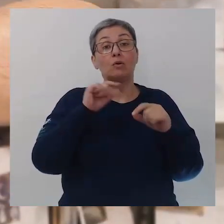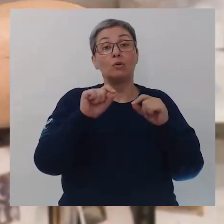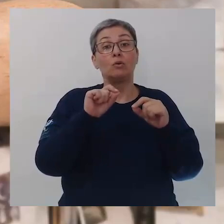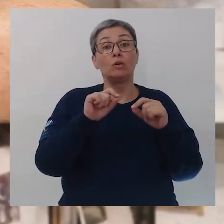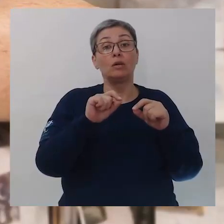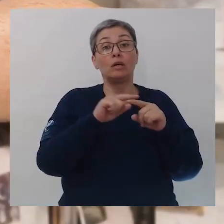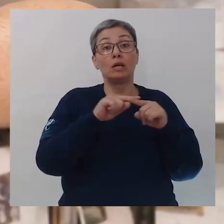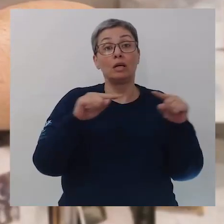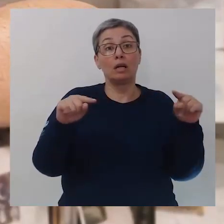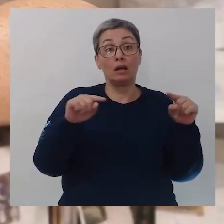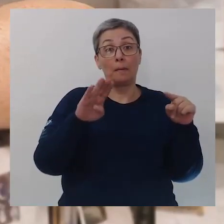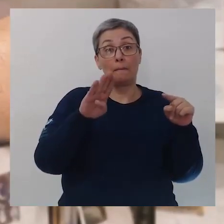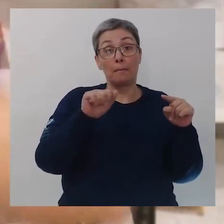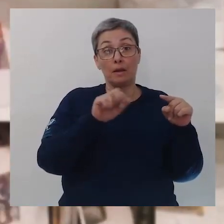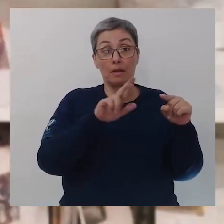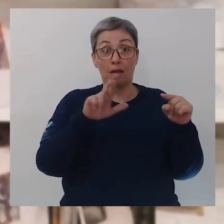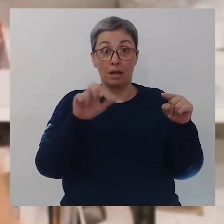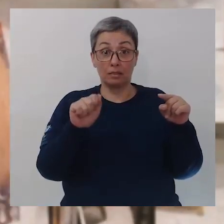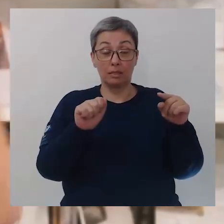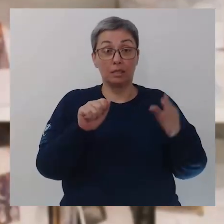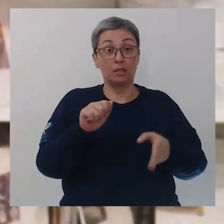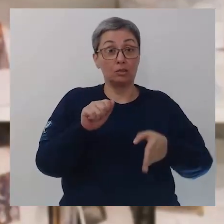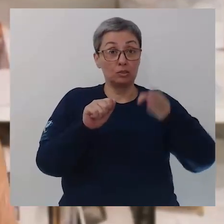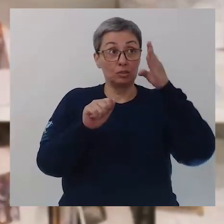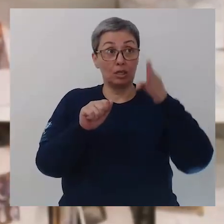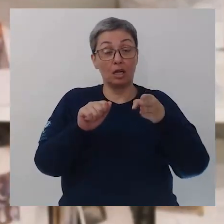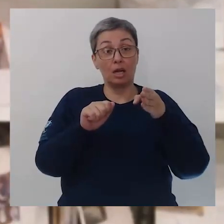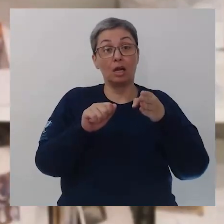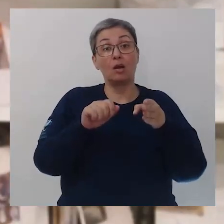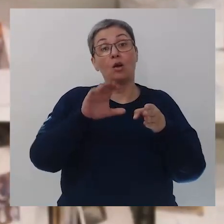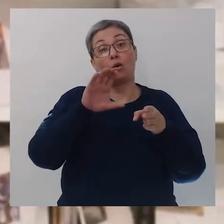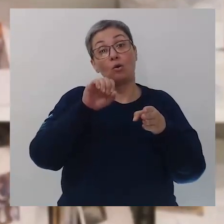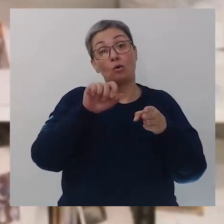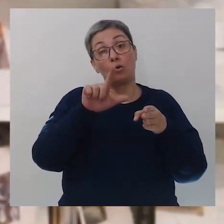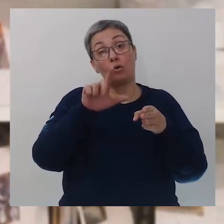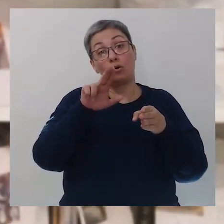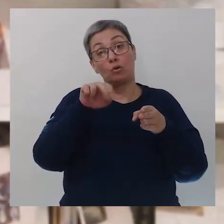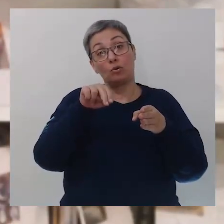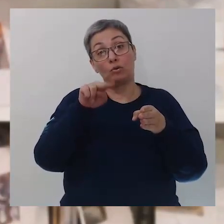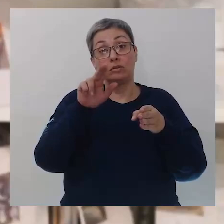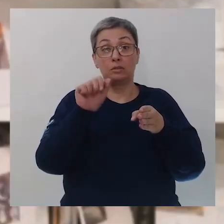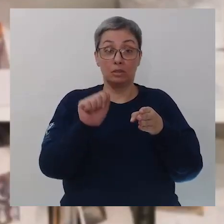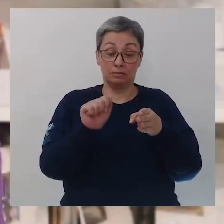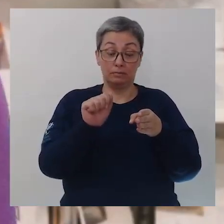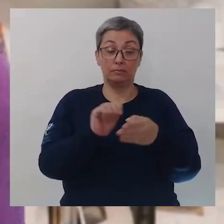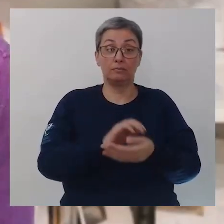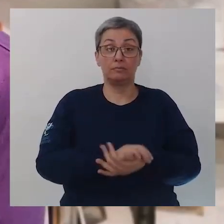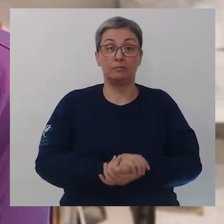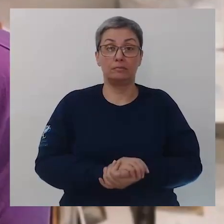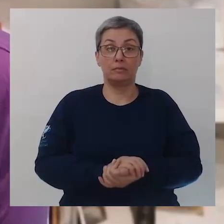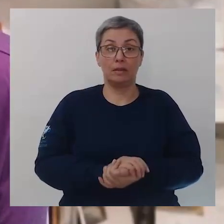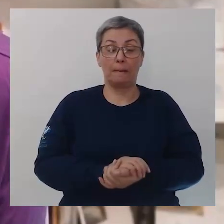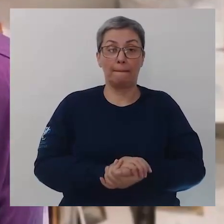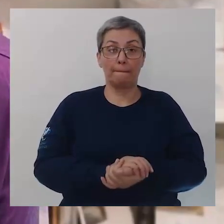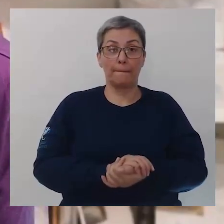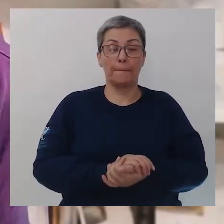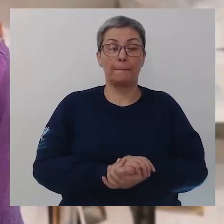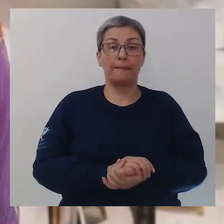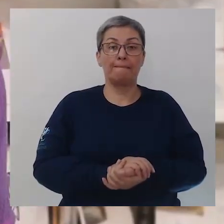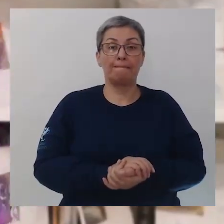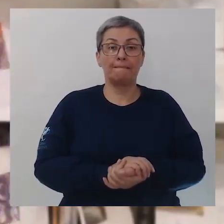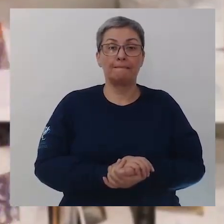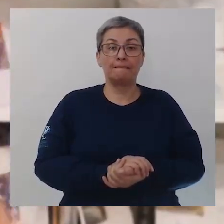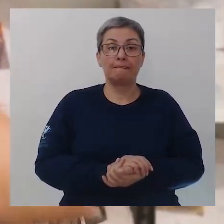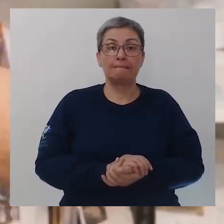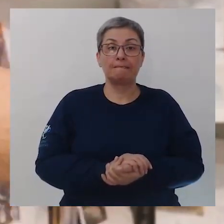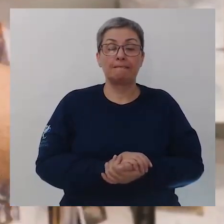um gráfico de barras. Quando elas estão na vertical, a gente tem um gráfico de colunas,